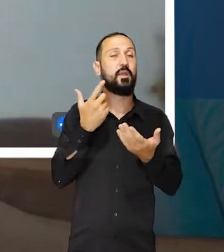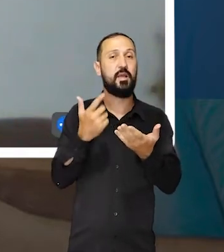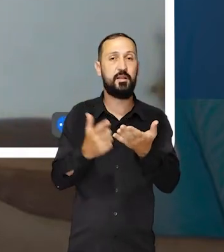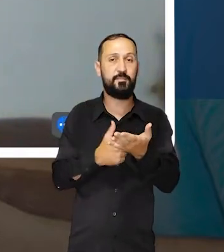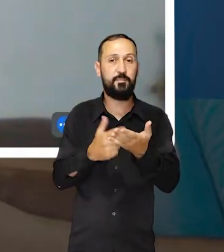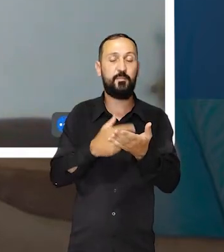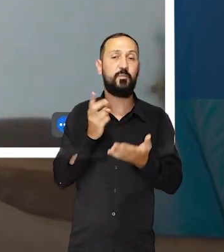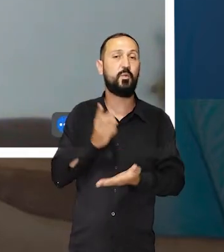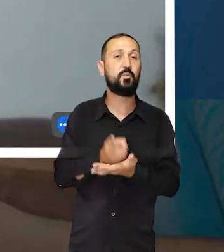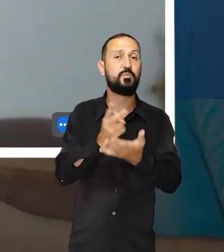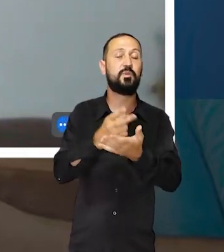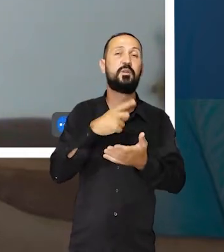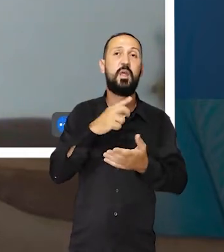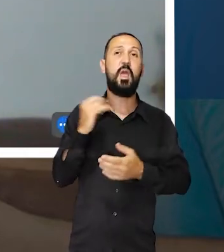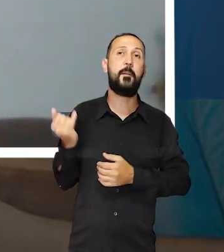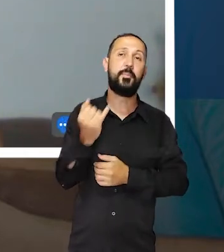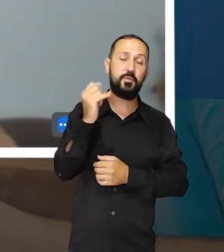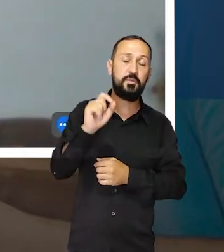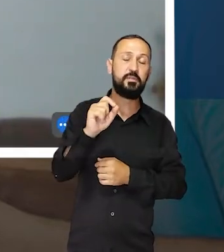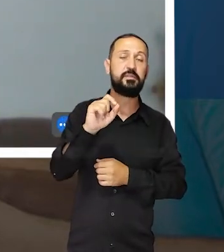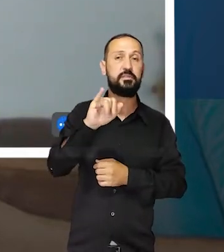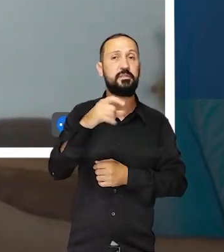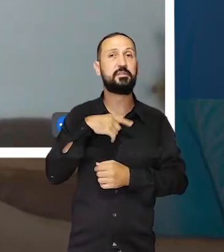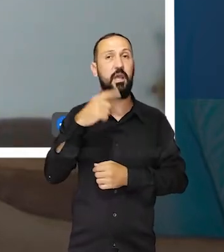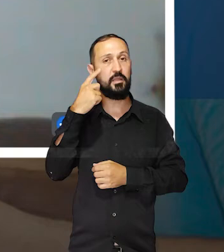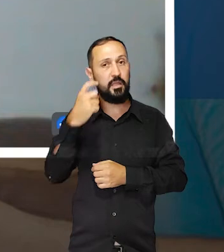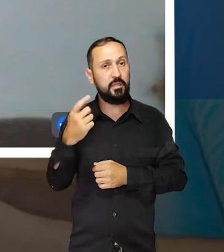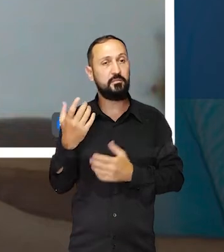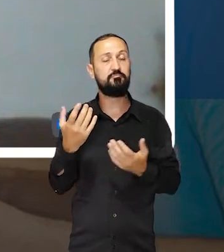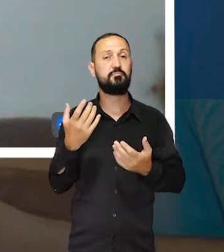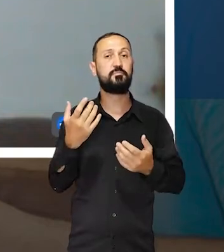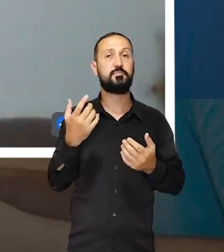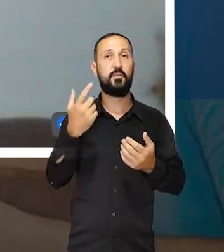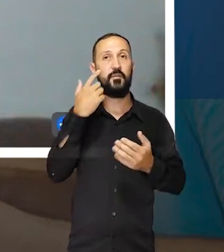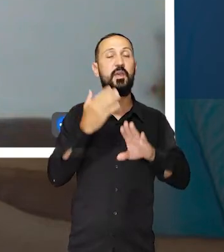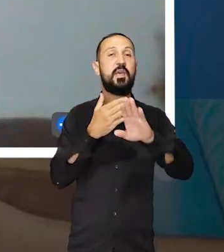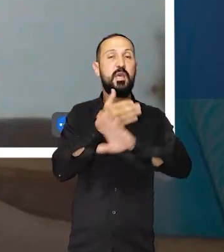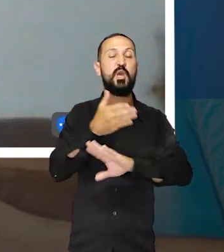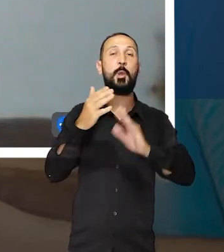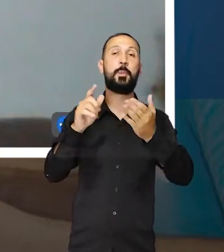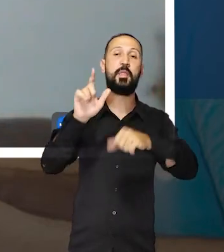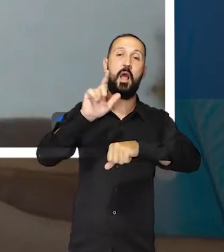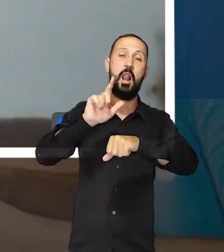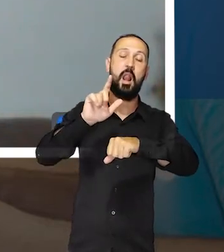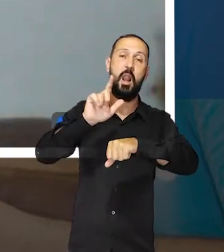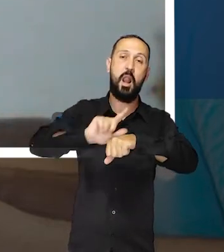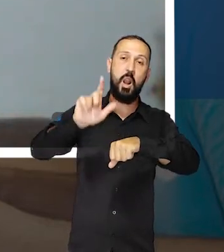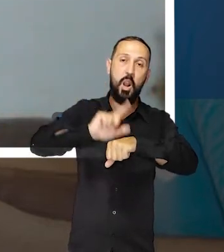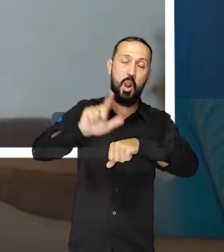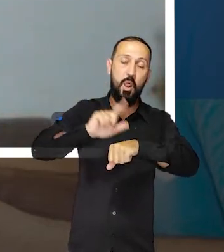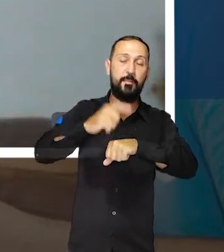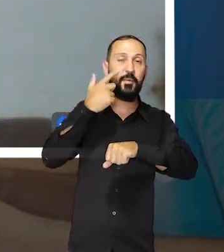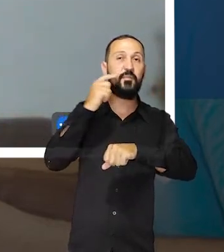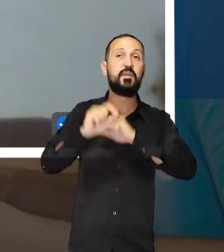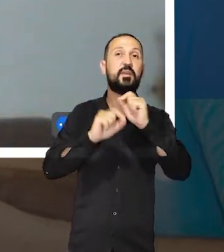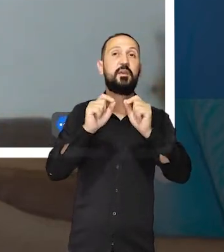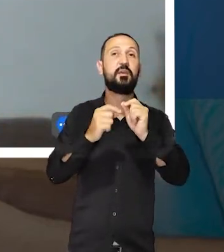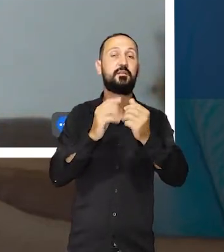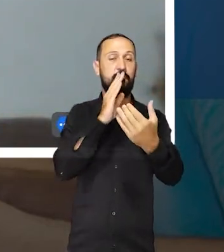que a livraria não continue tendo seu valor, que seja interessante ir à livraria ver o que está